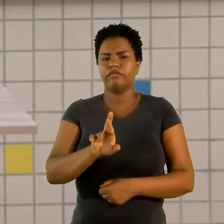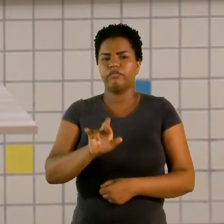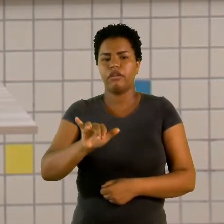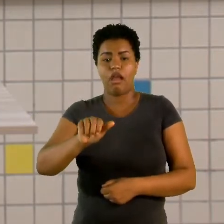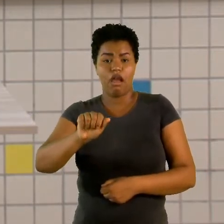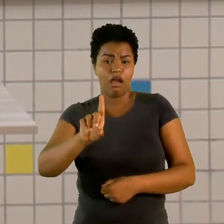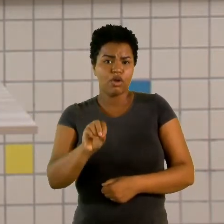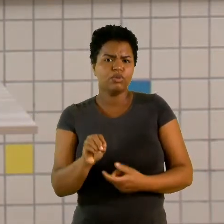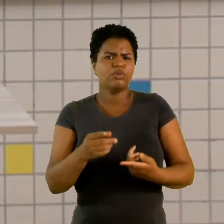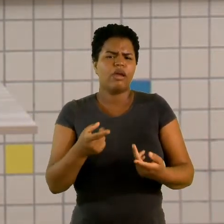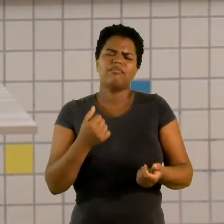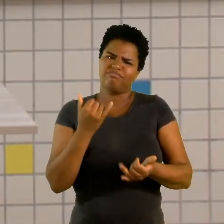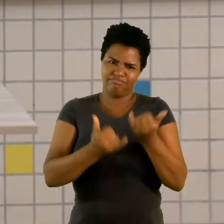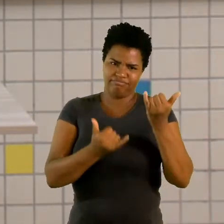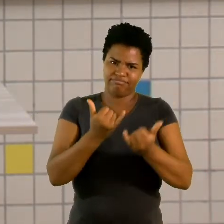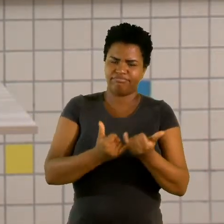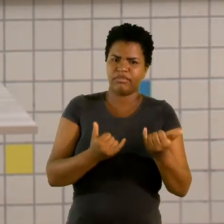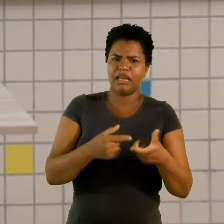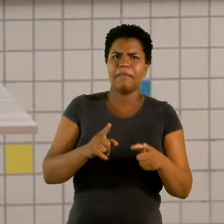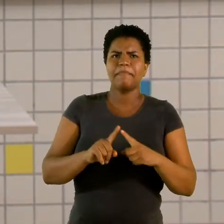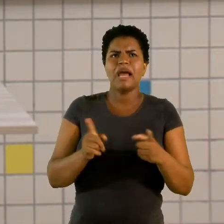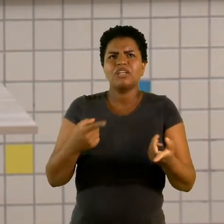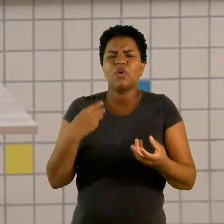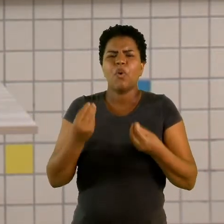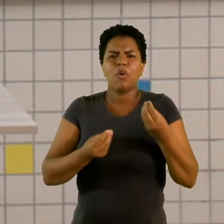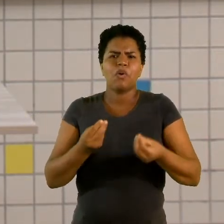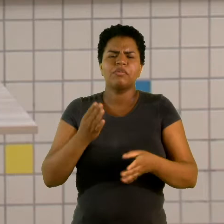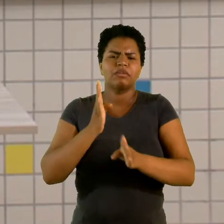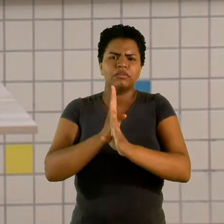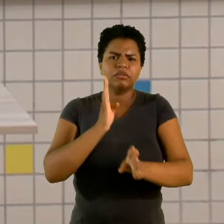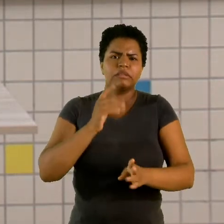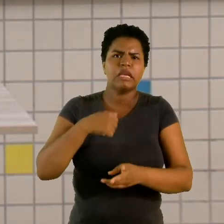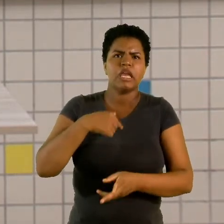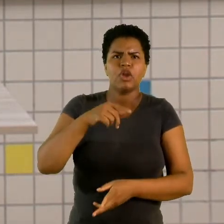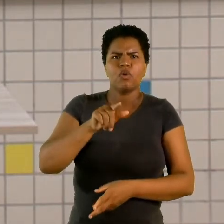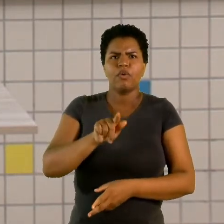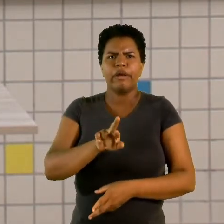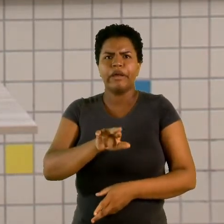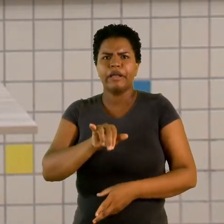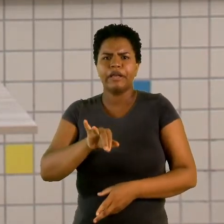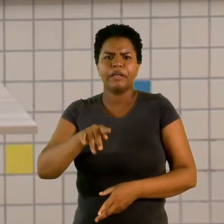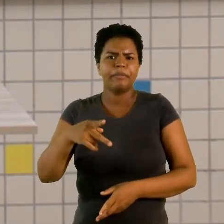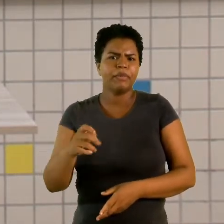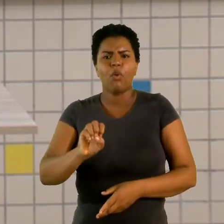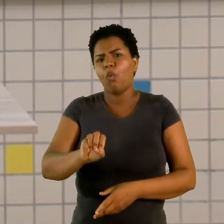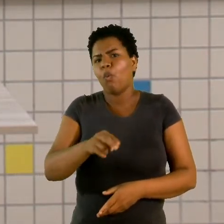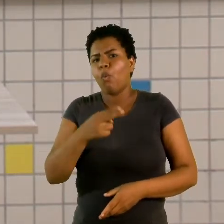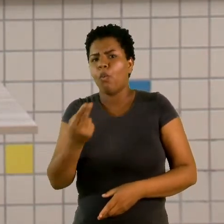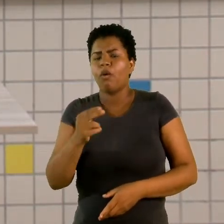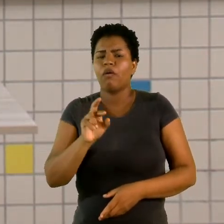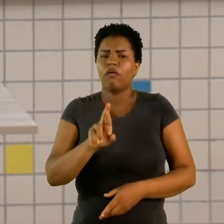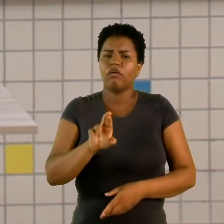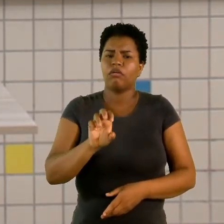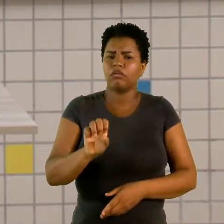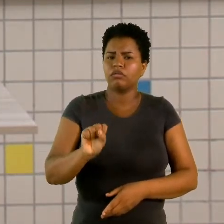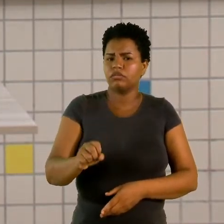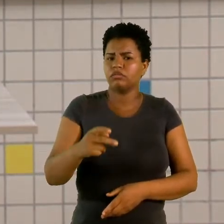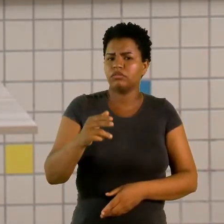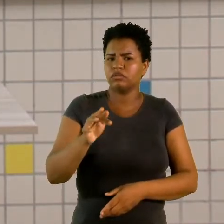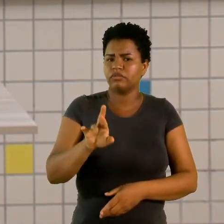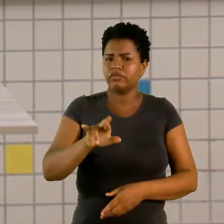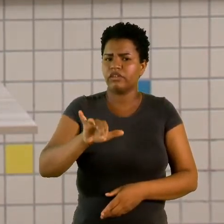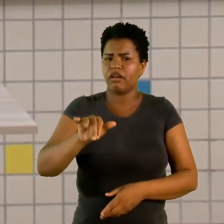como é que eu vou descobrir, professora, se eu estou com a gripe, com um resfriado, ou se eu estou com